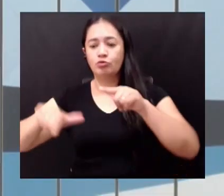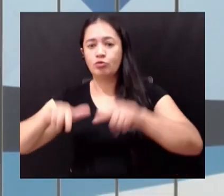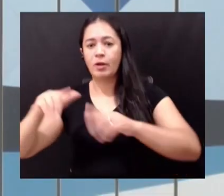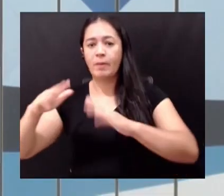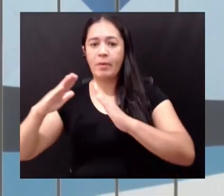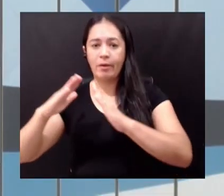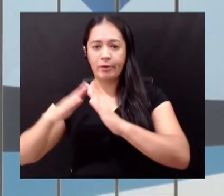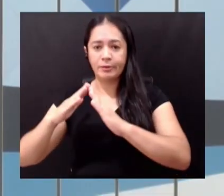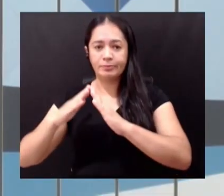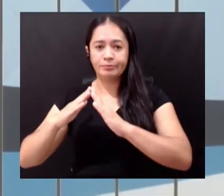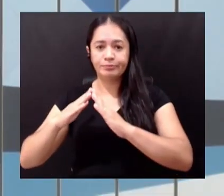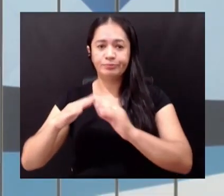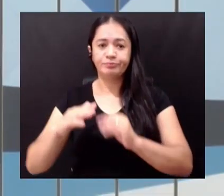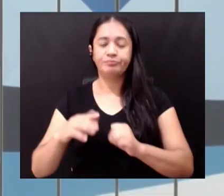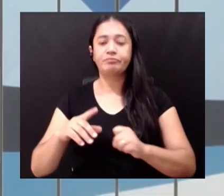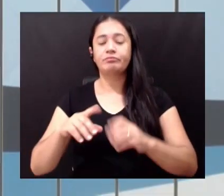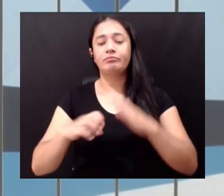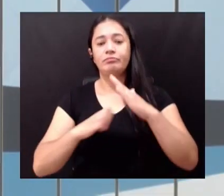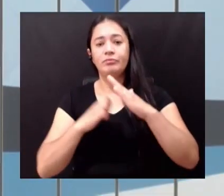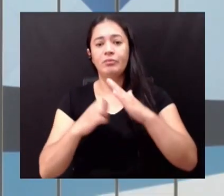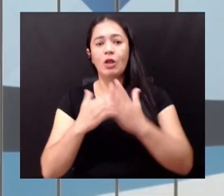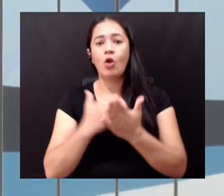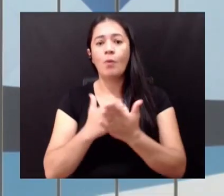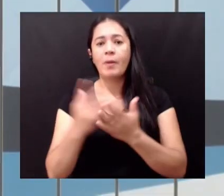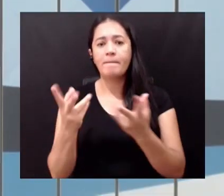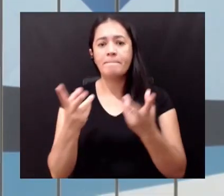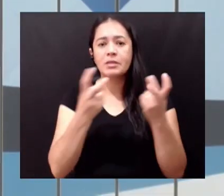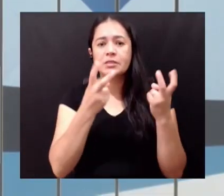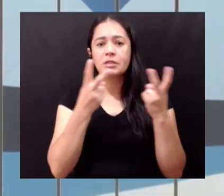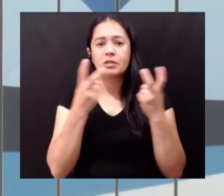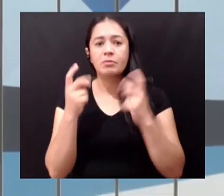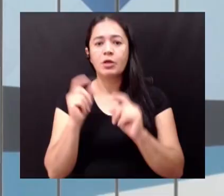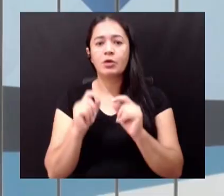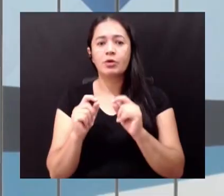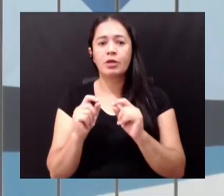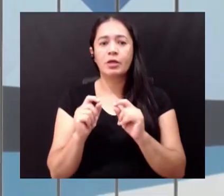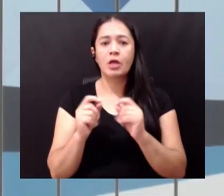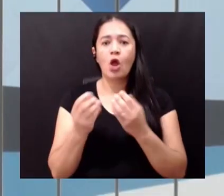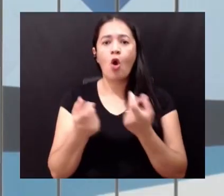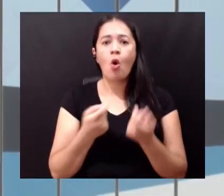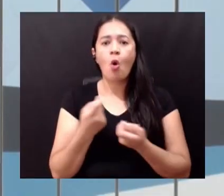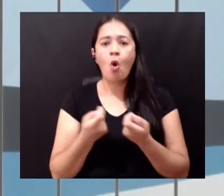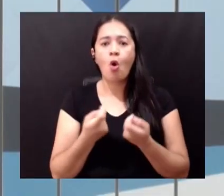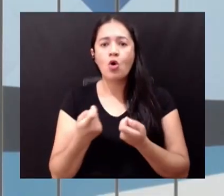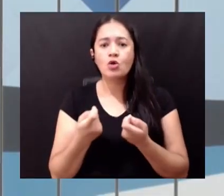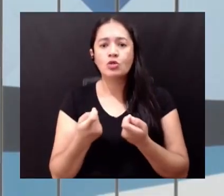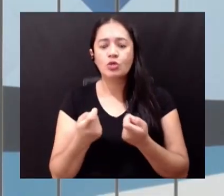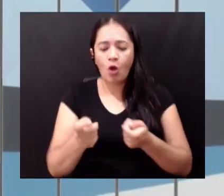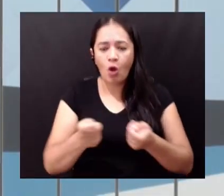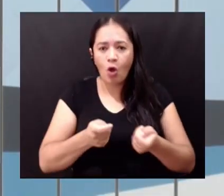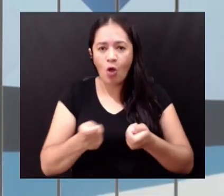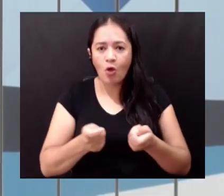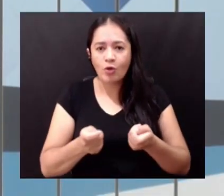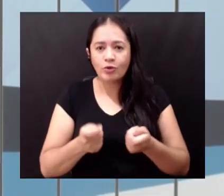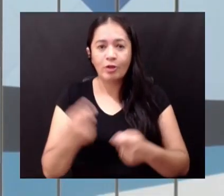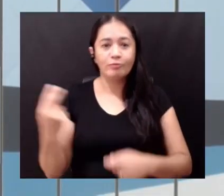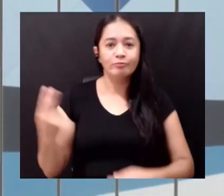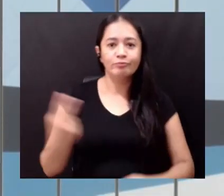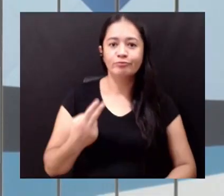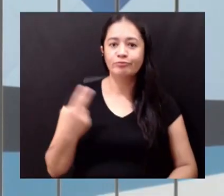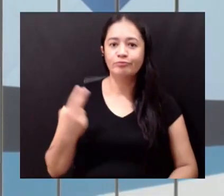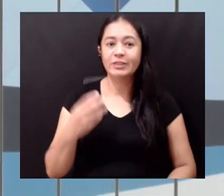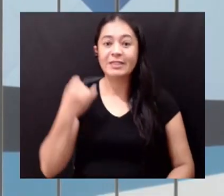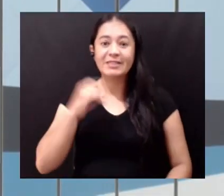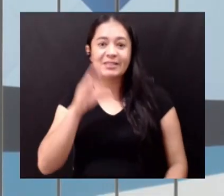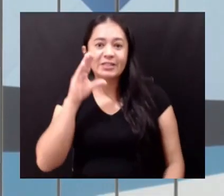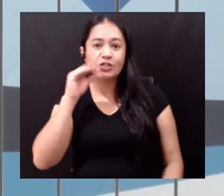empresas começaram a perceber que não era possível controlar exatamente o que os colaboradores estavam fazendo, estavam de fato se dedicando à